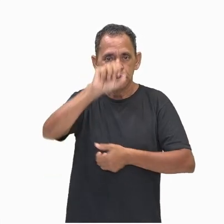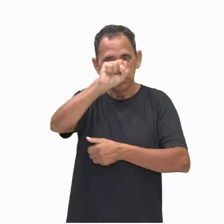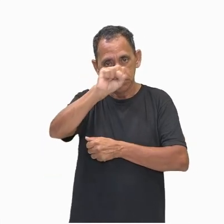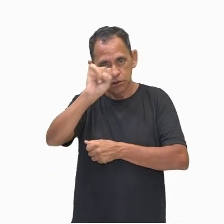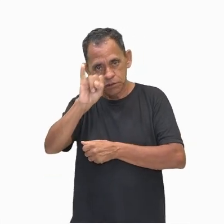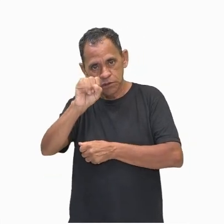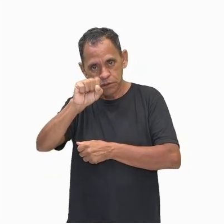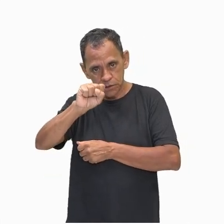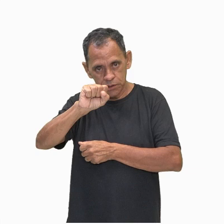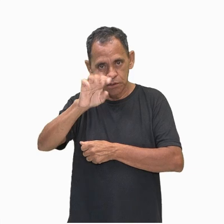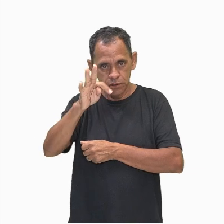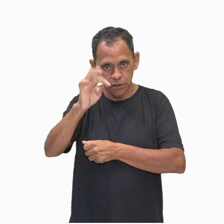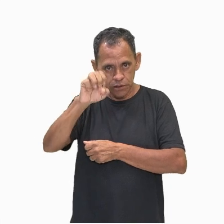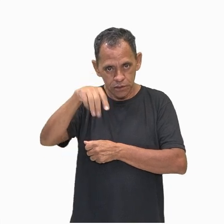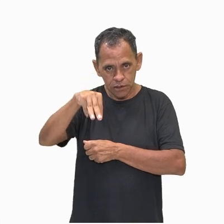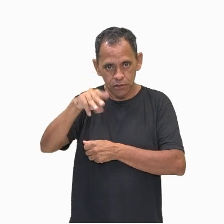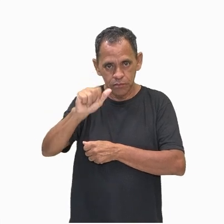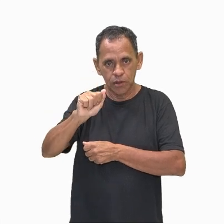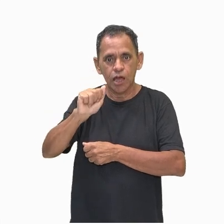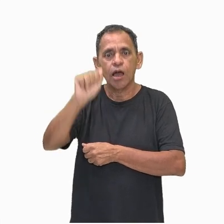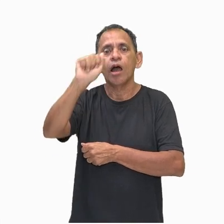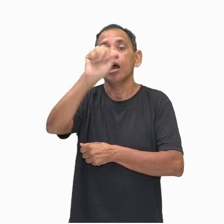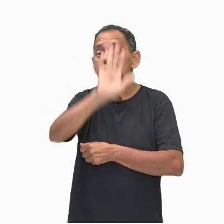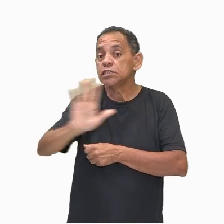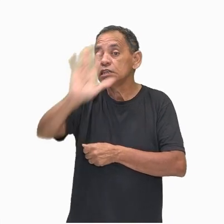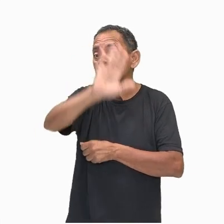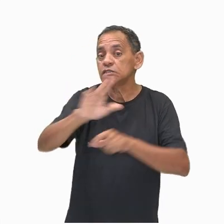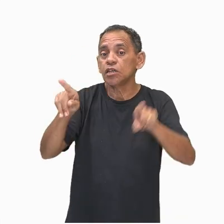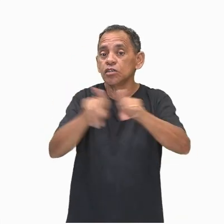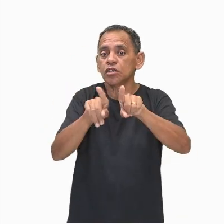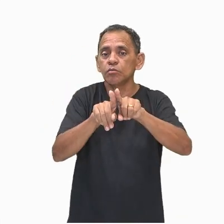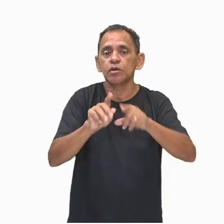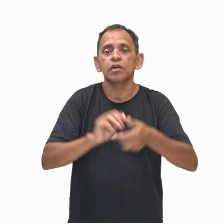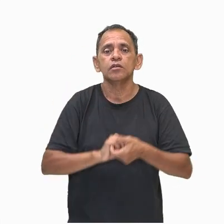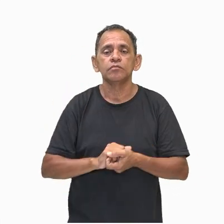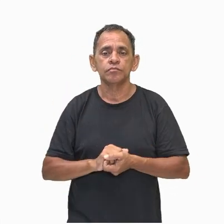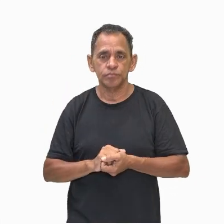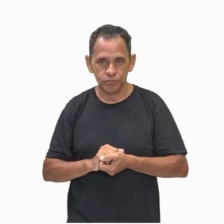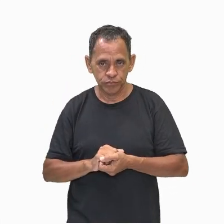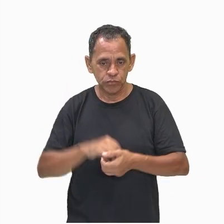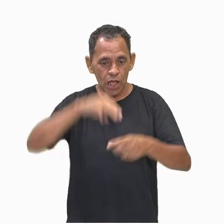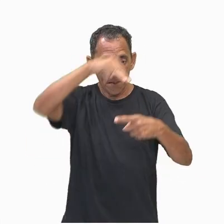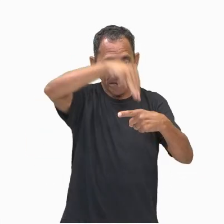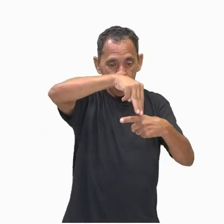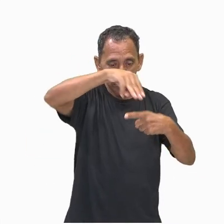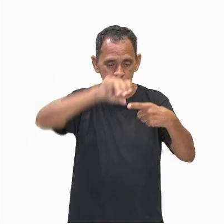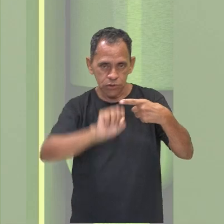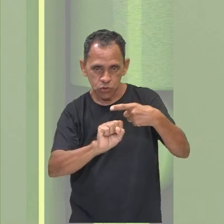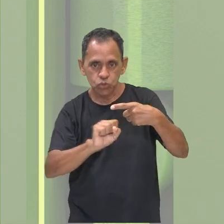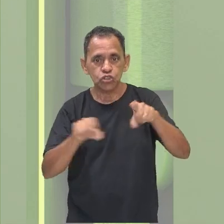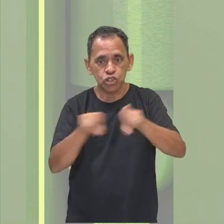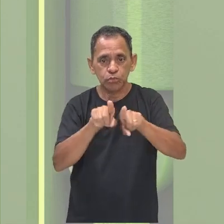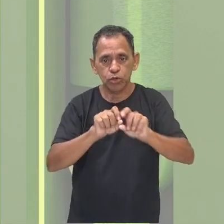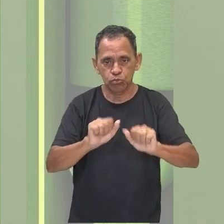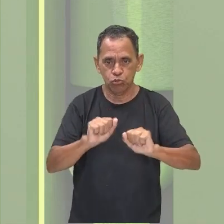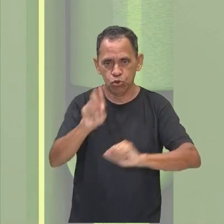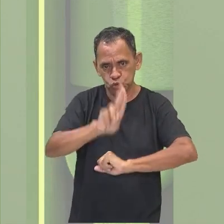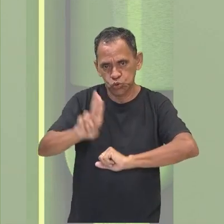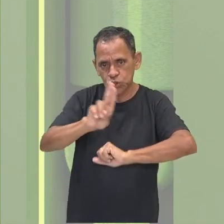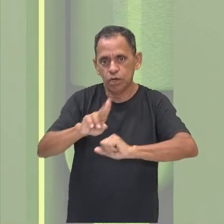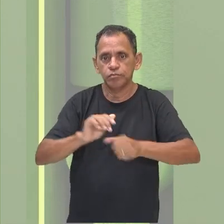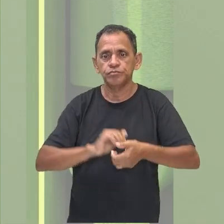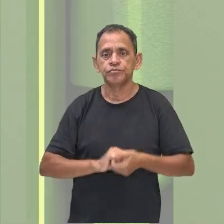aí a velocidade também vai estar de acordo com si que será metos por segundo tá pessoal e assim por diante tá então